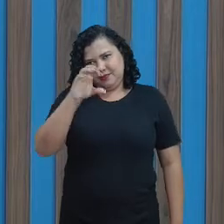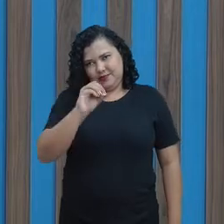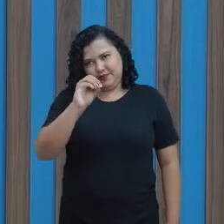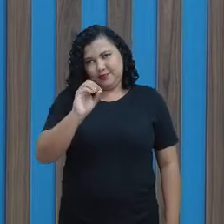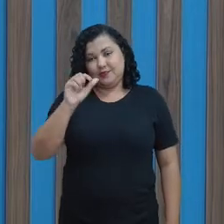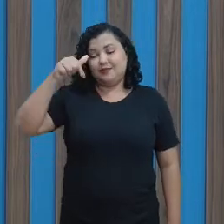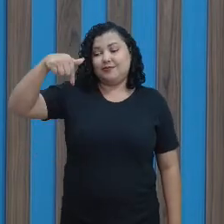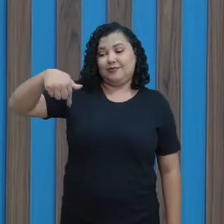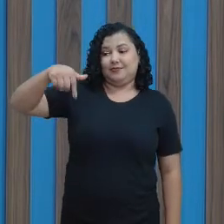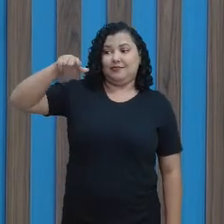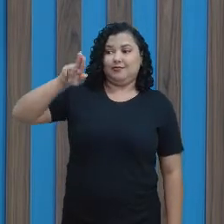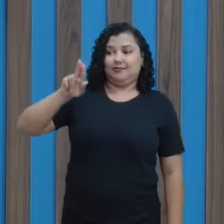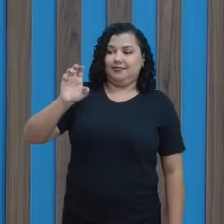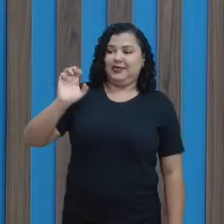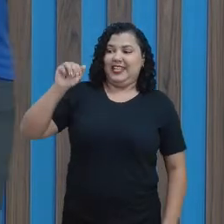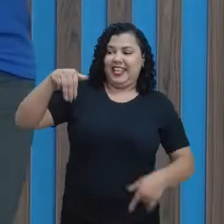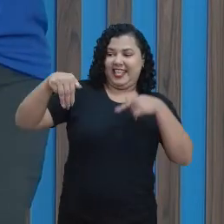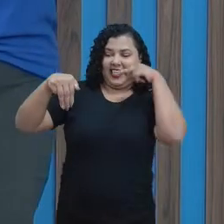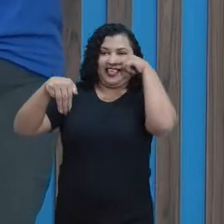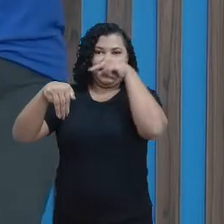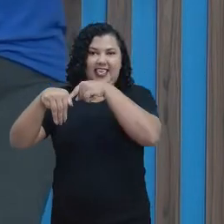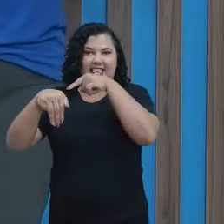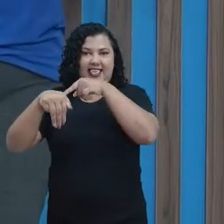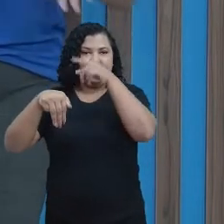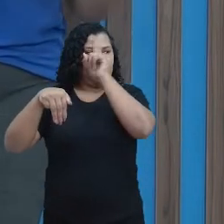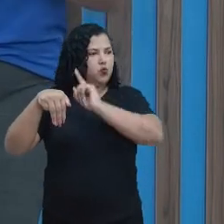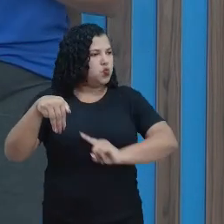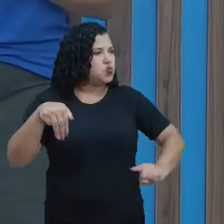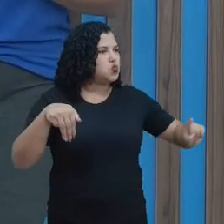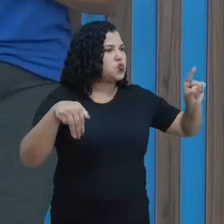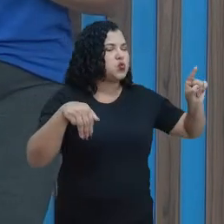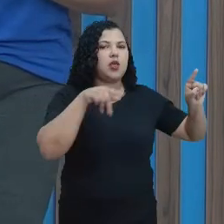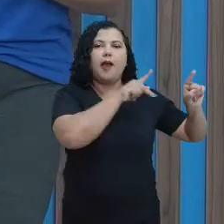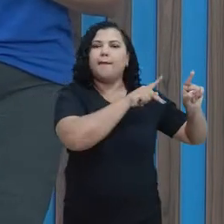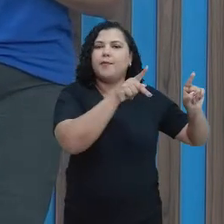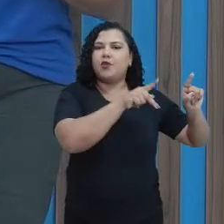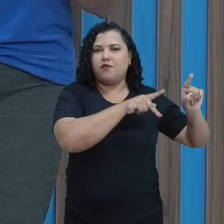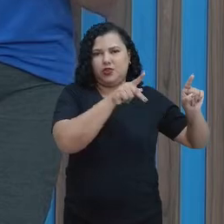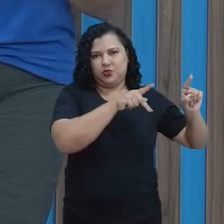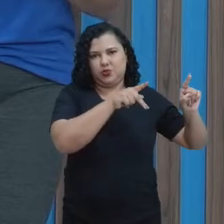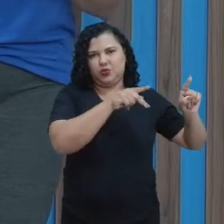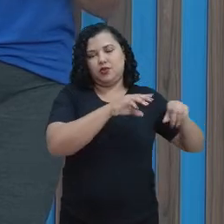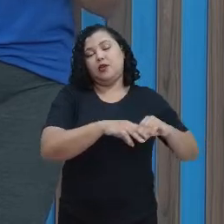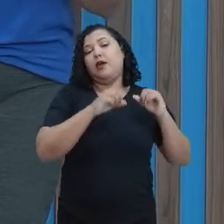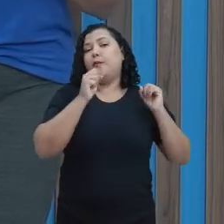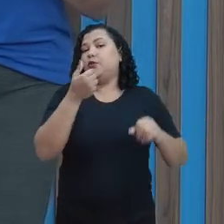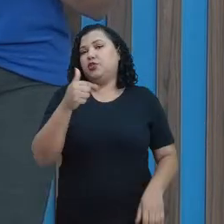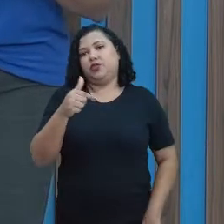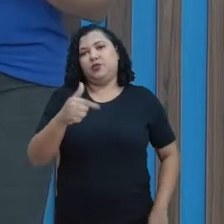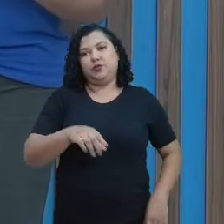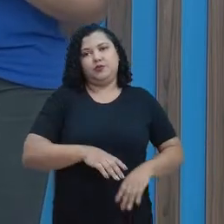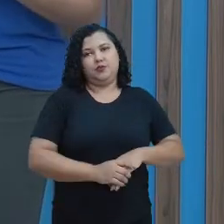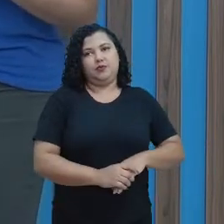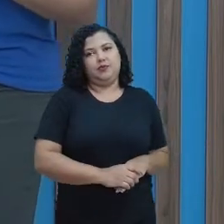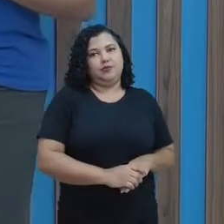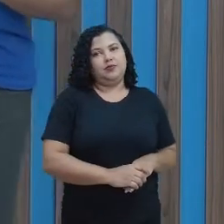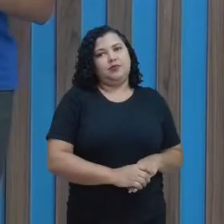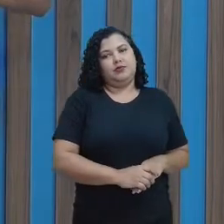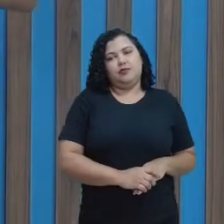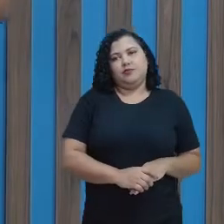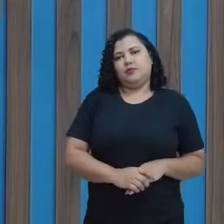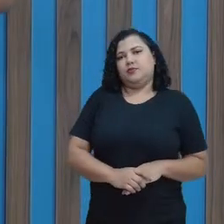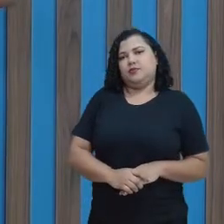tem esse explícito, quando a gente tem o sujeito explícito, ele exige, mas a gente poderia não ter, né?